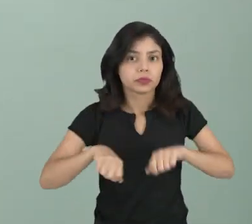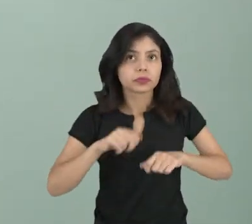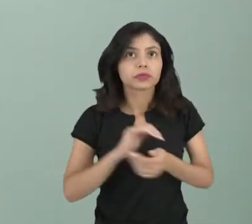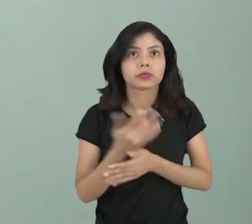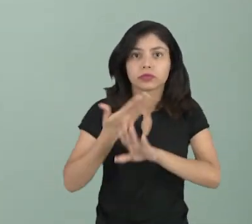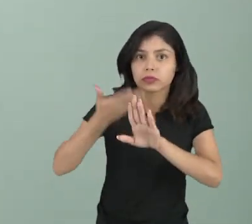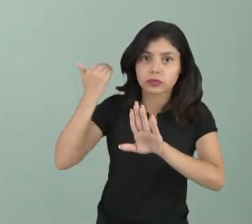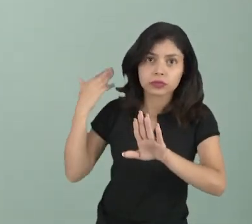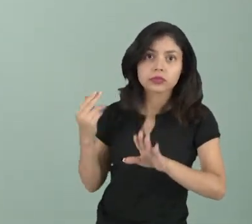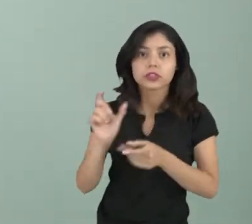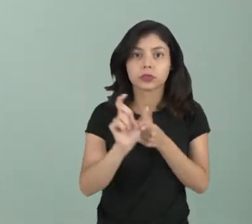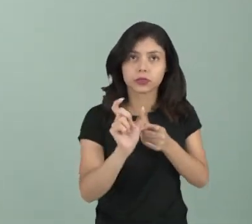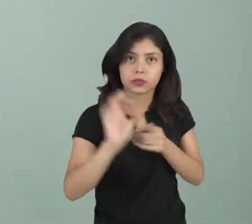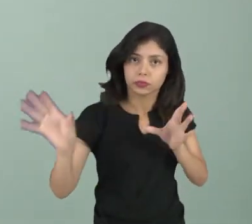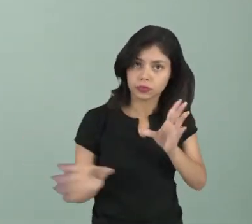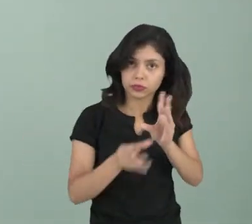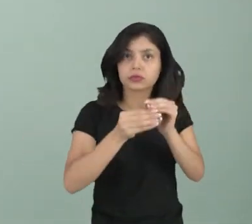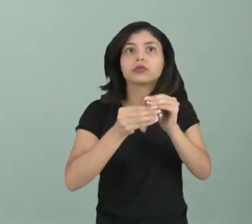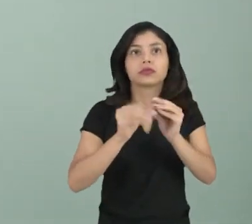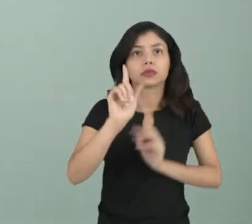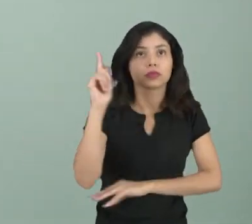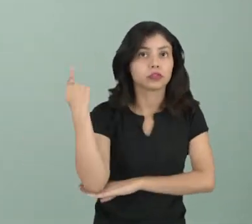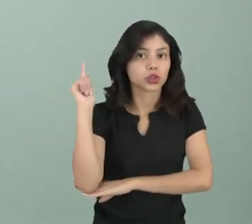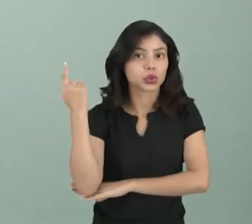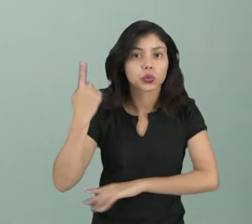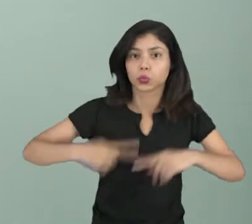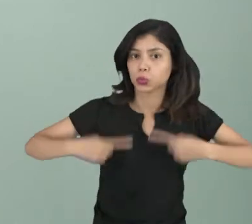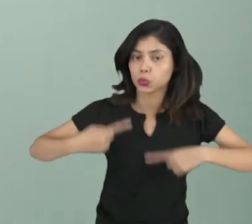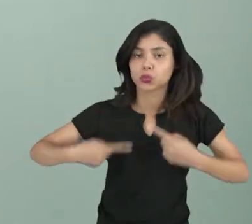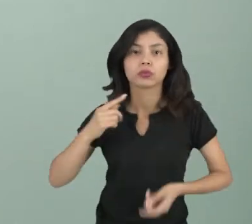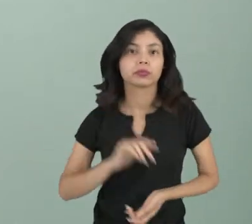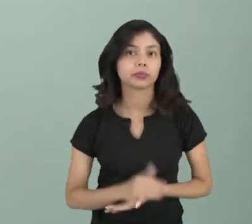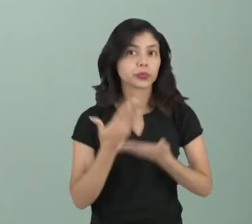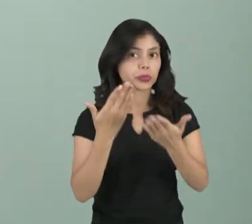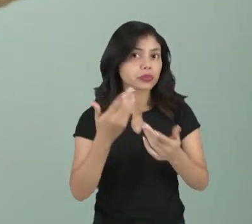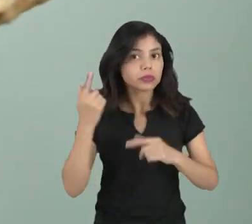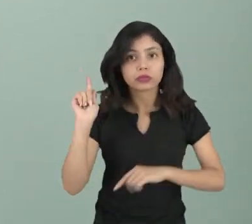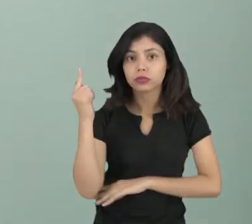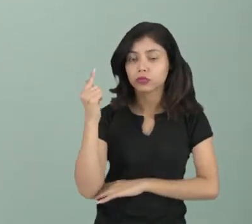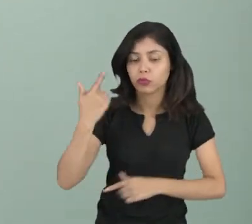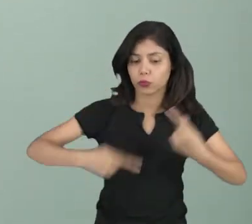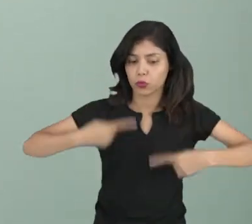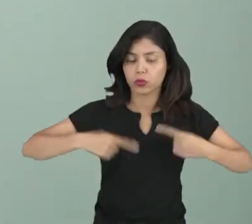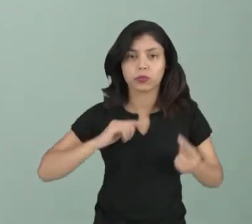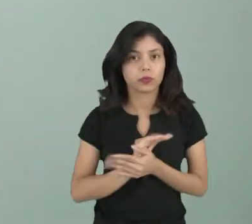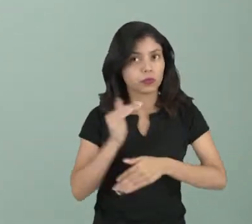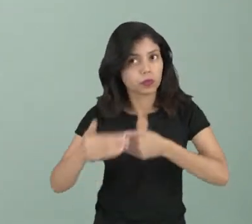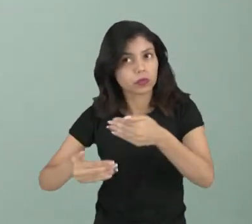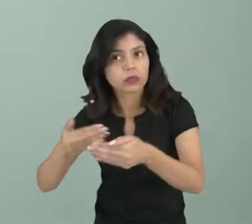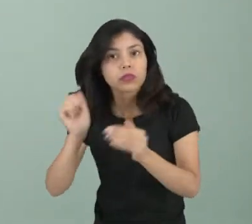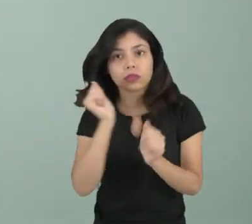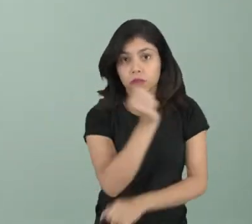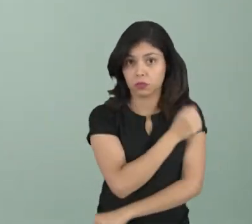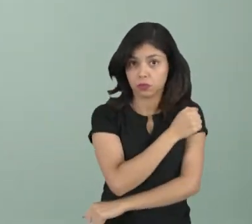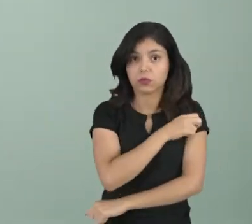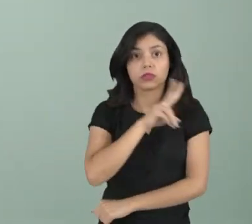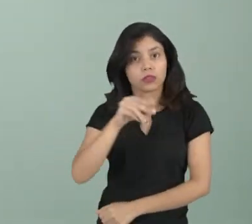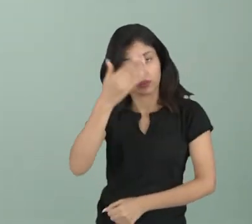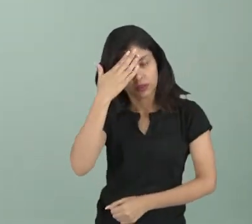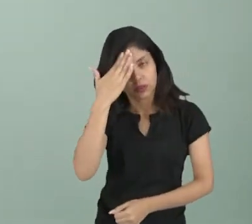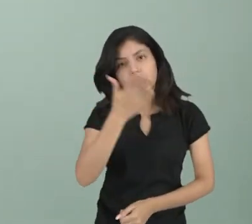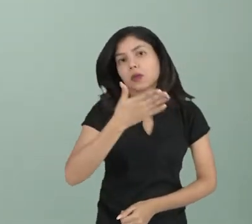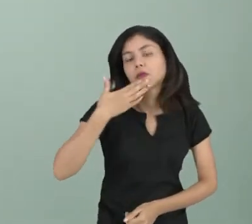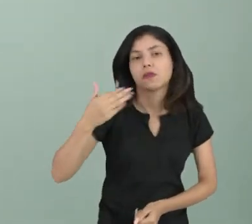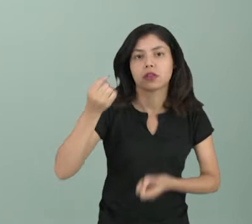por trás dessas palavras está ligado a geopolítica e essa geopolítica no decorrer da aula você vai